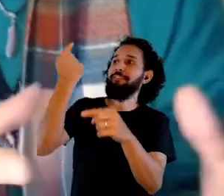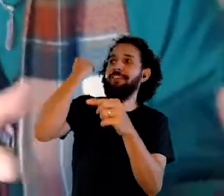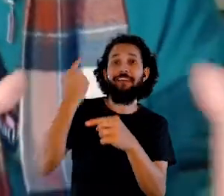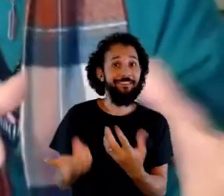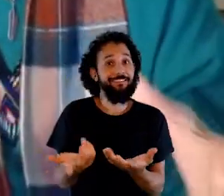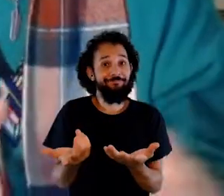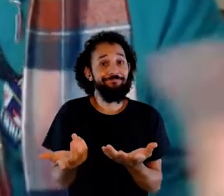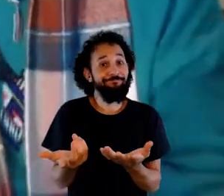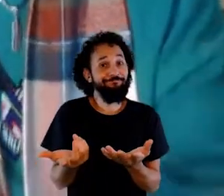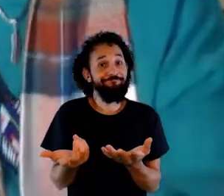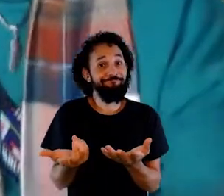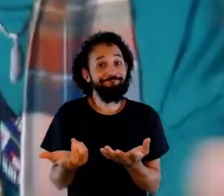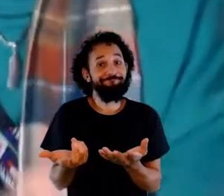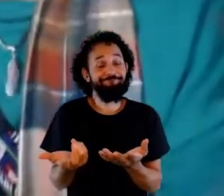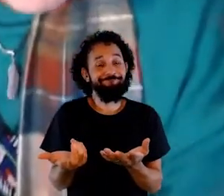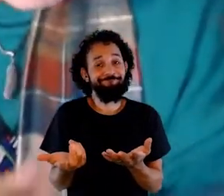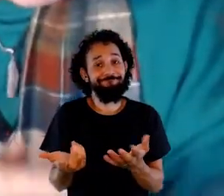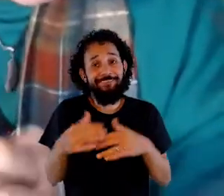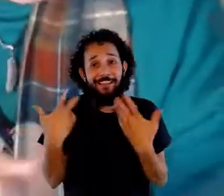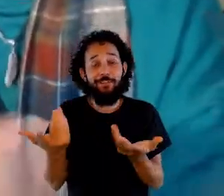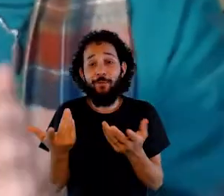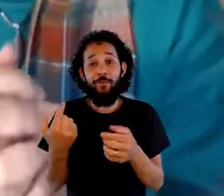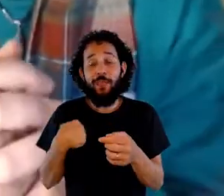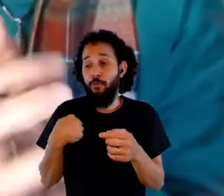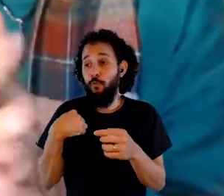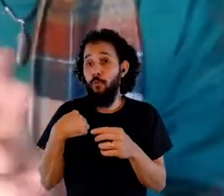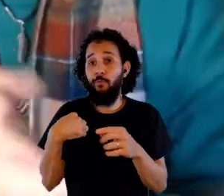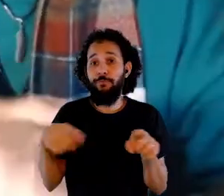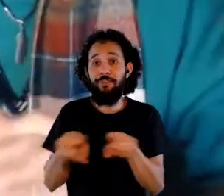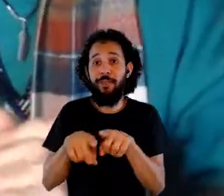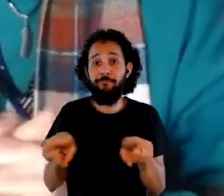Eu não me achava, porque eu também fui na minha árvore genealógica, sabe?